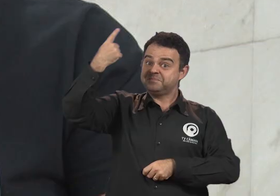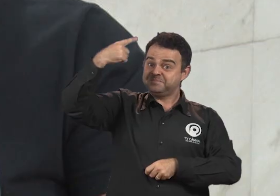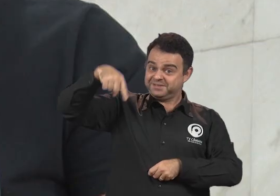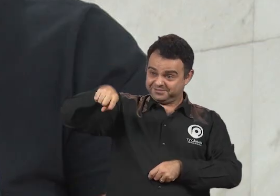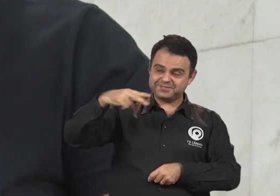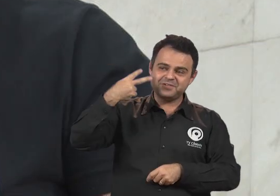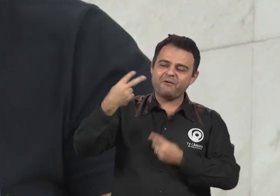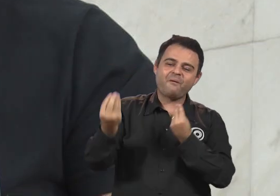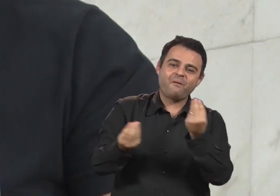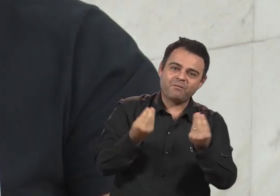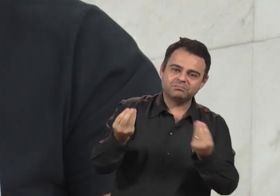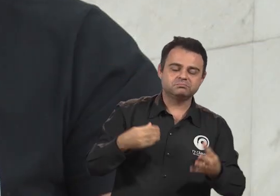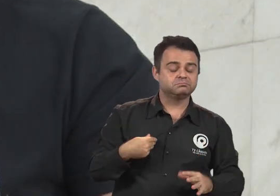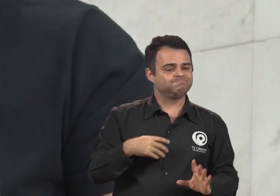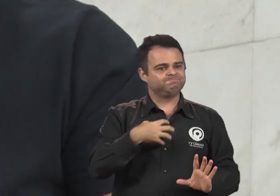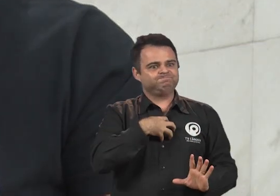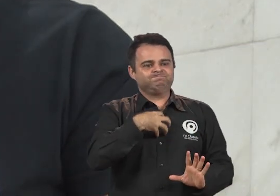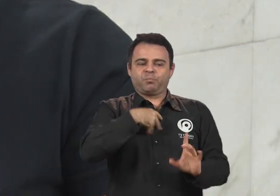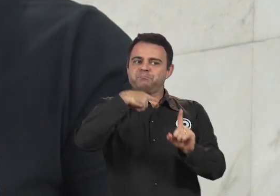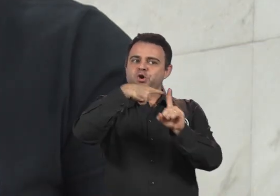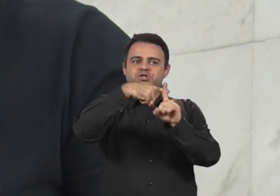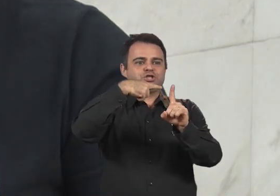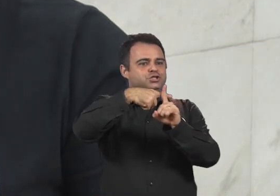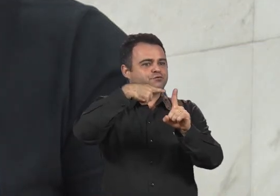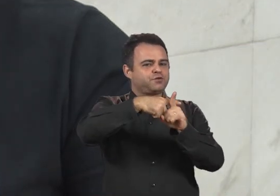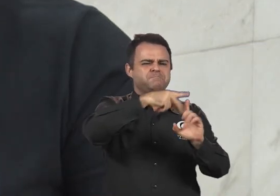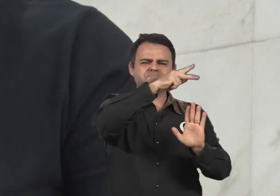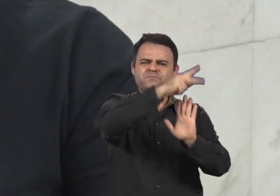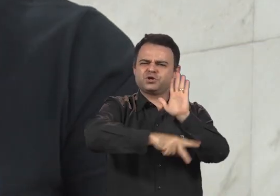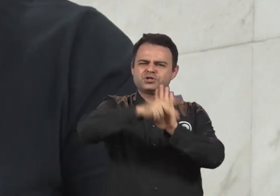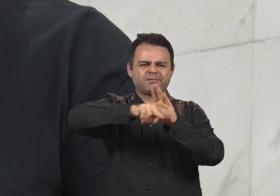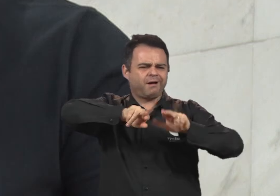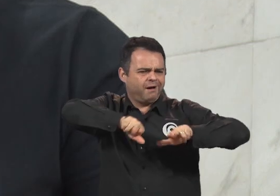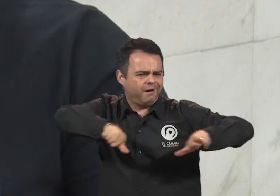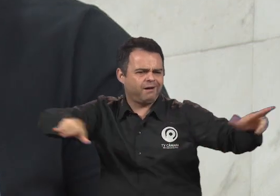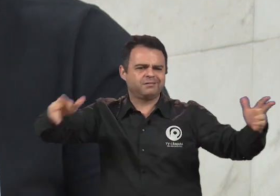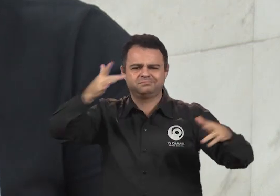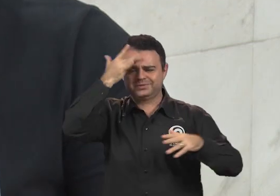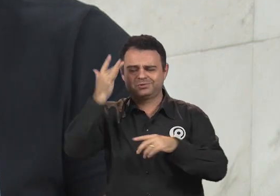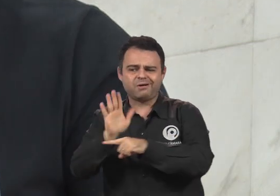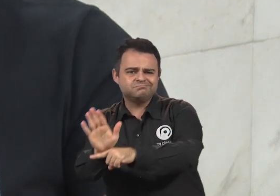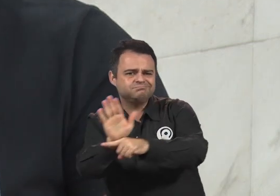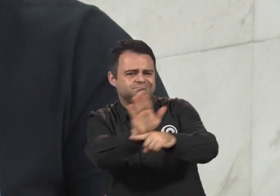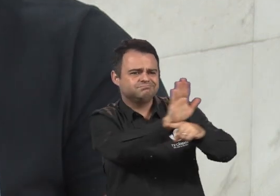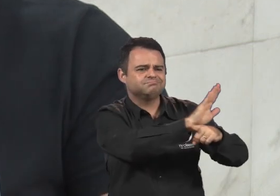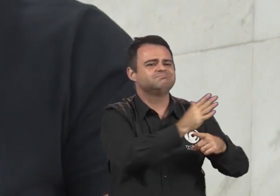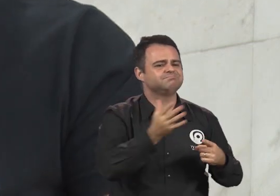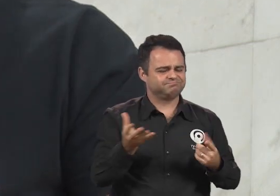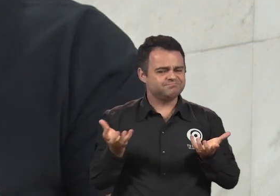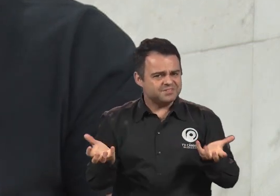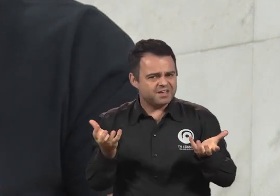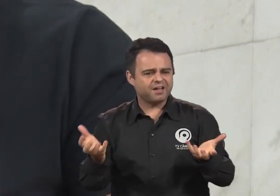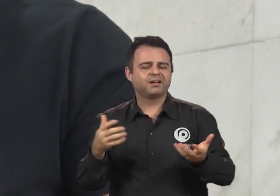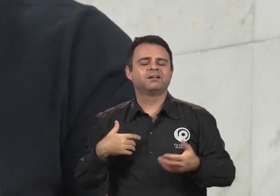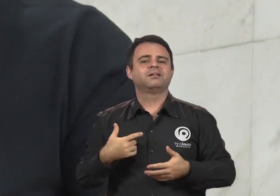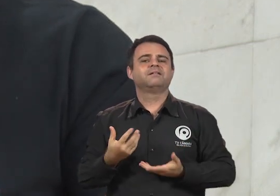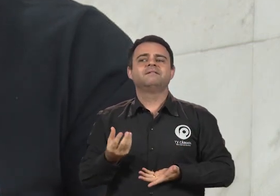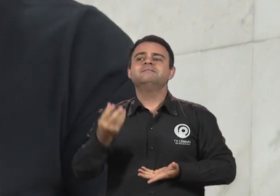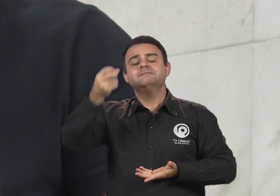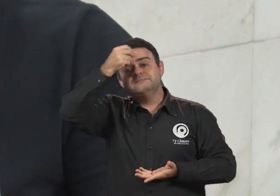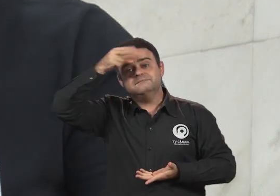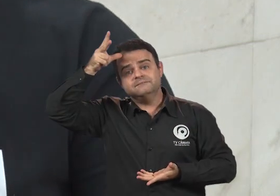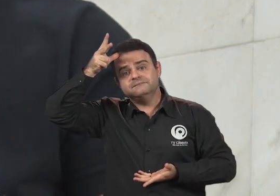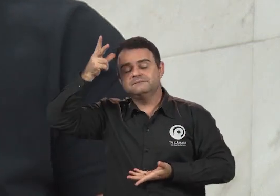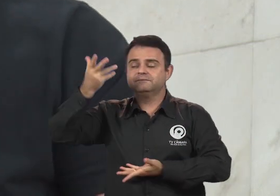Muito positiva, de aprovar muitos projetos, de ajudar a nossa cidade, de ser parceiro do